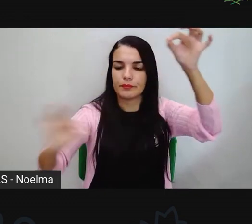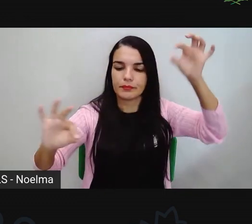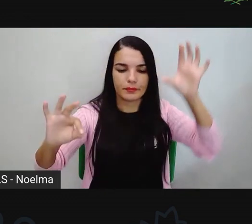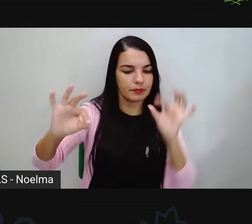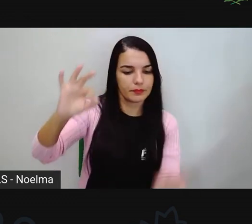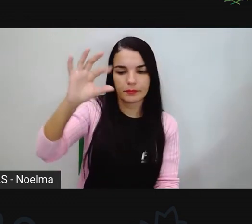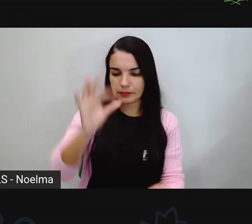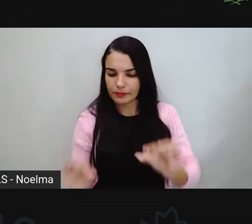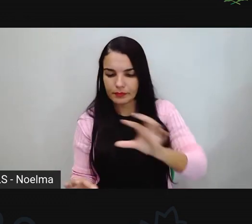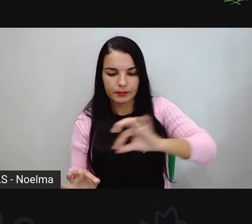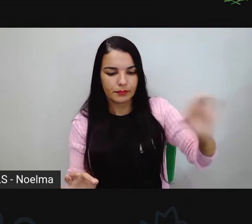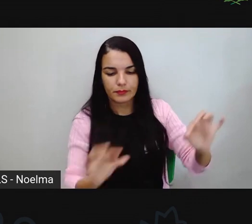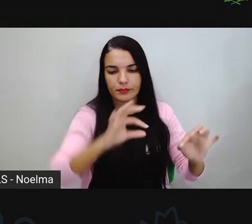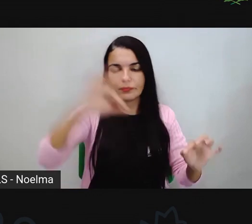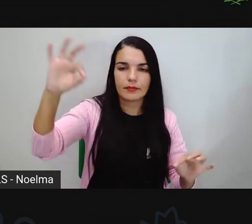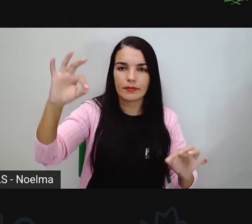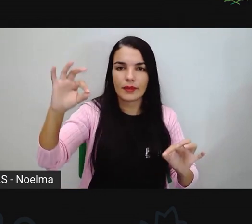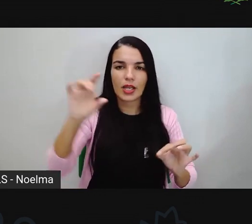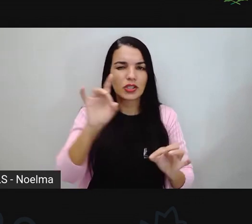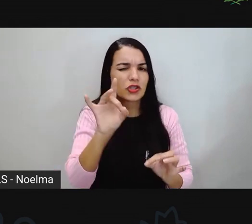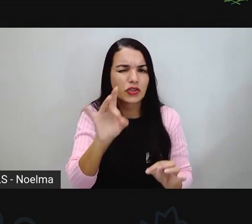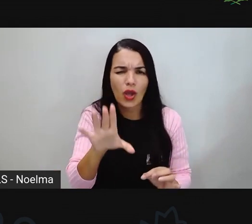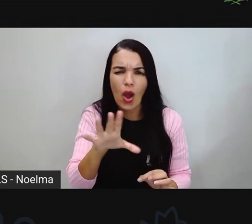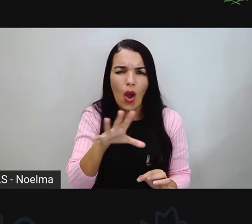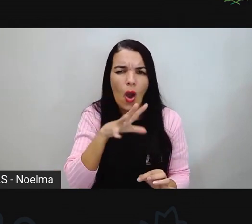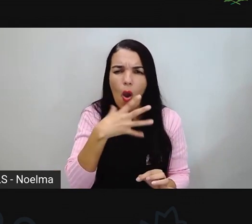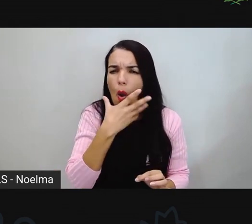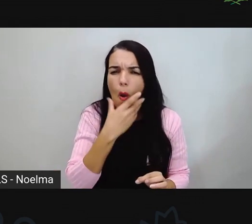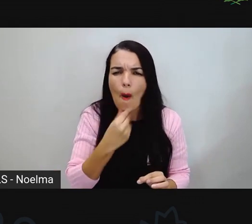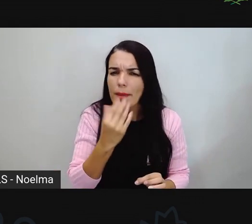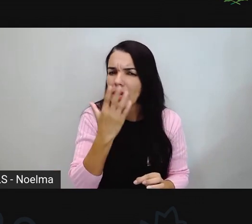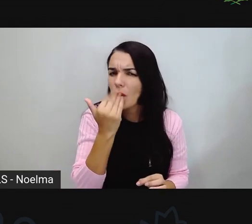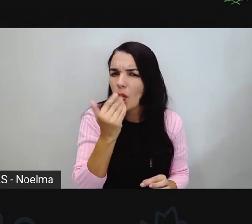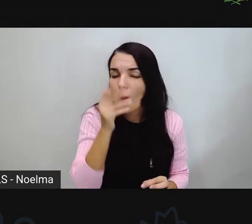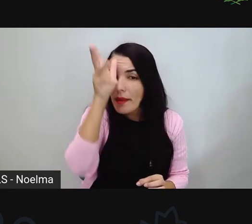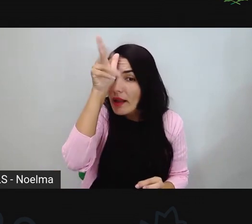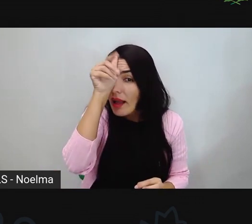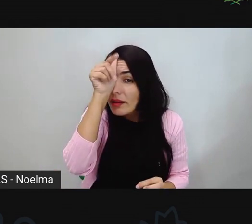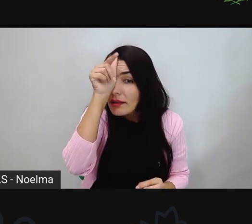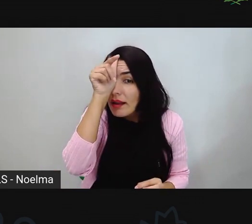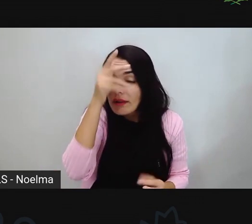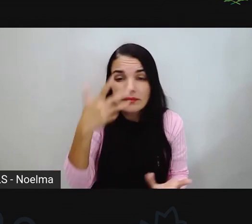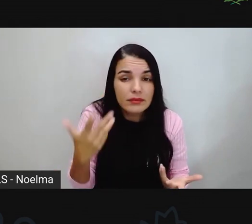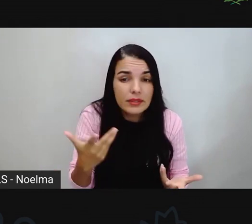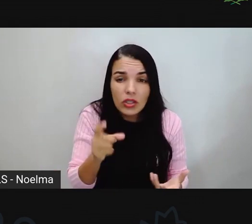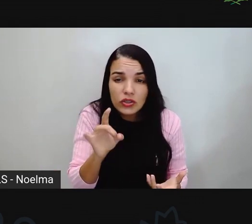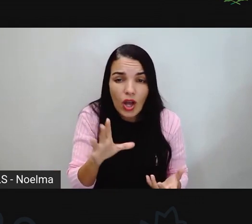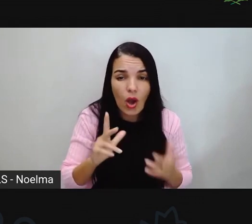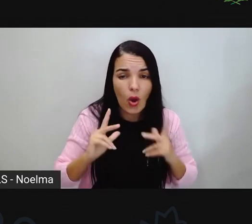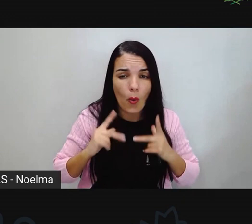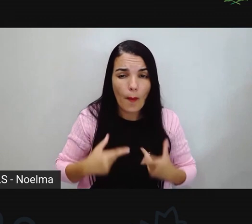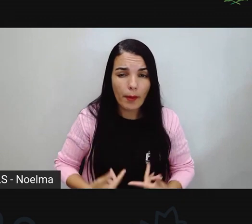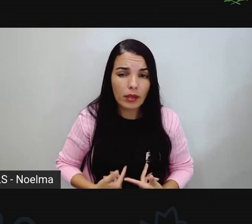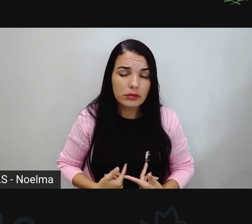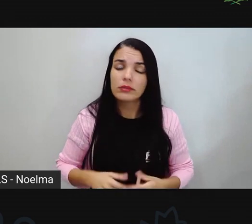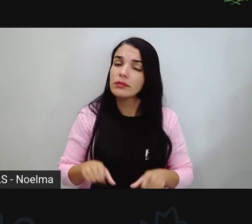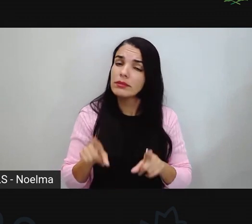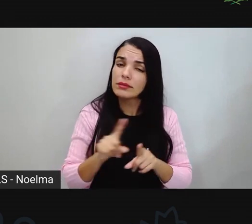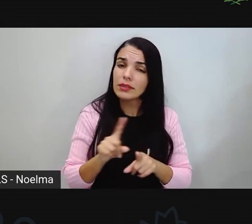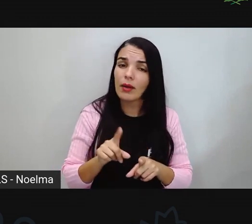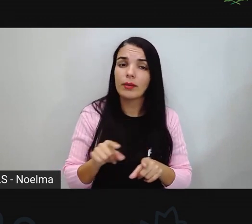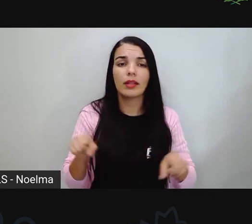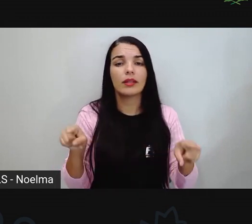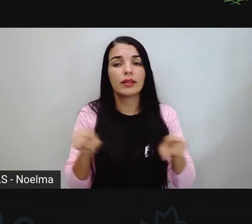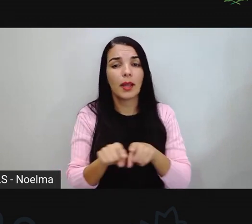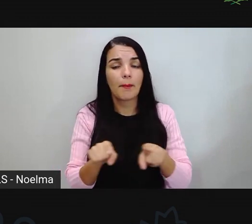é somente o homem que come galinha, por exemplo. Não é somente o homem que come galinha. As plantas, quem se alimenta